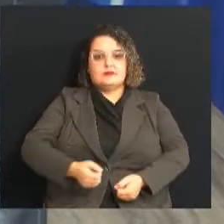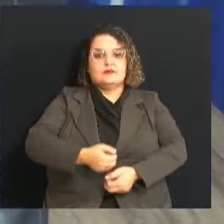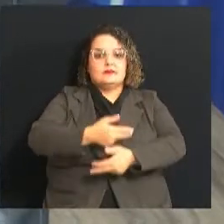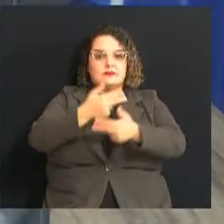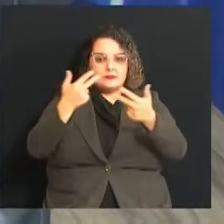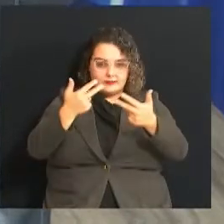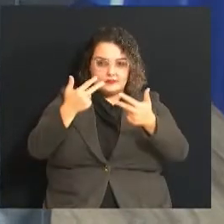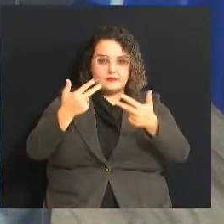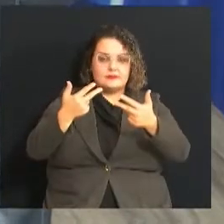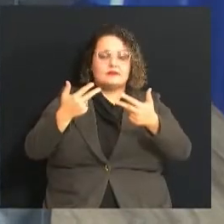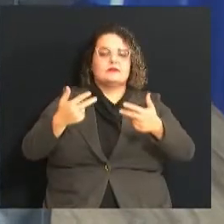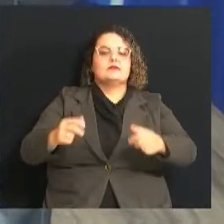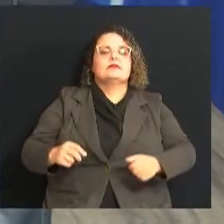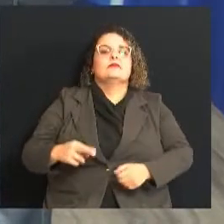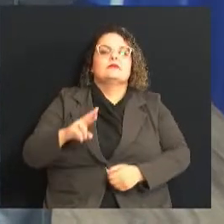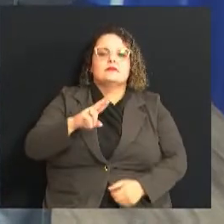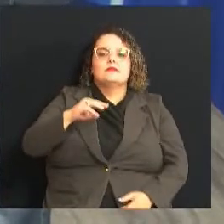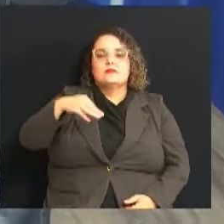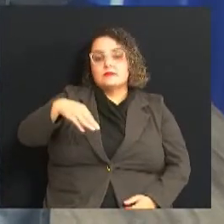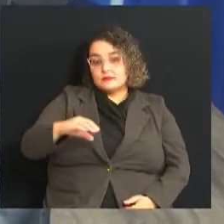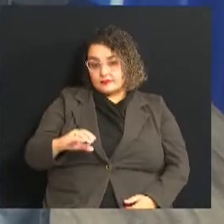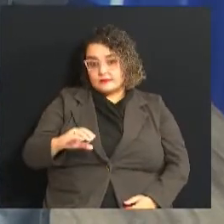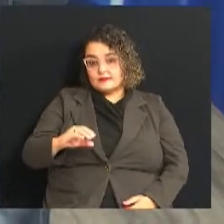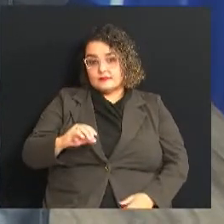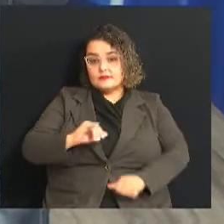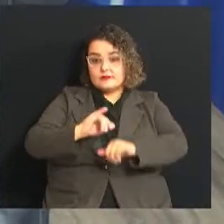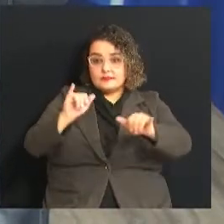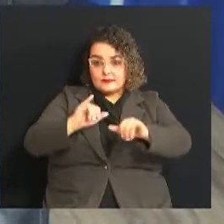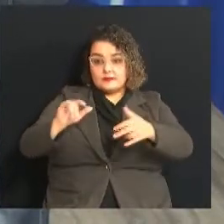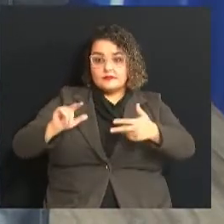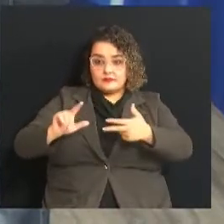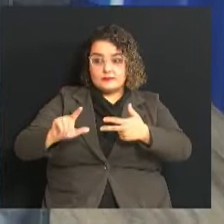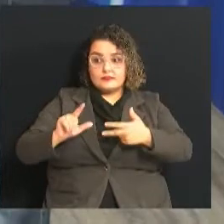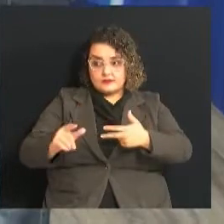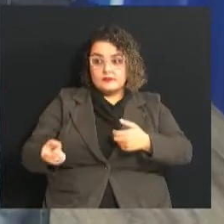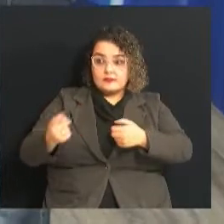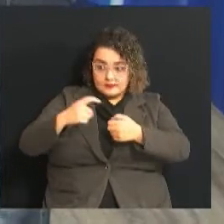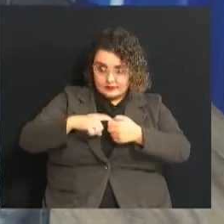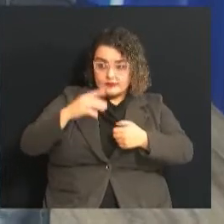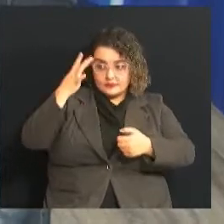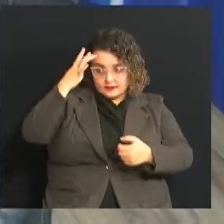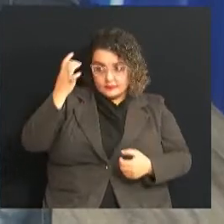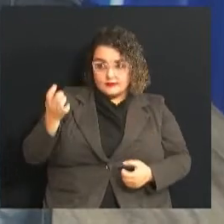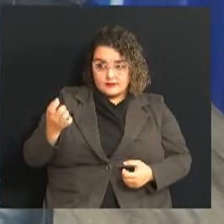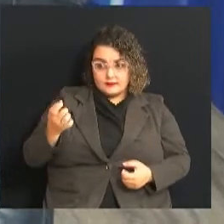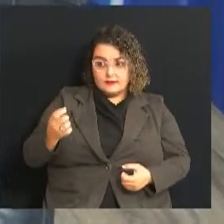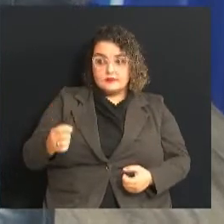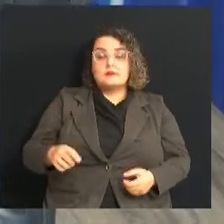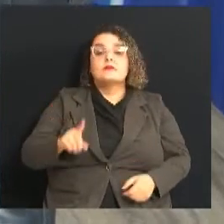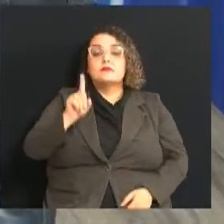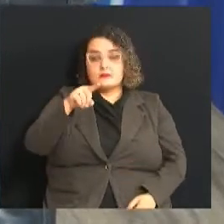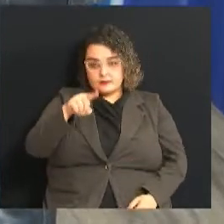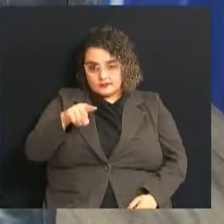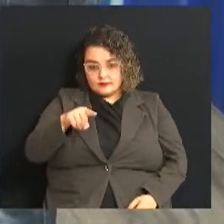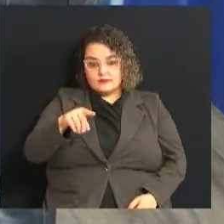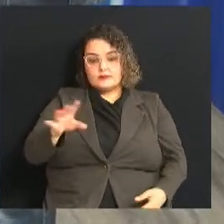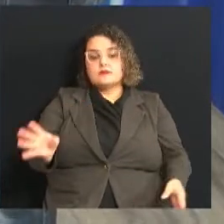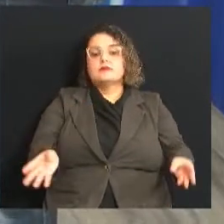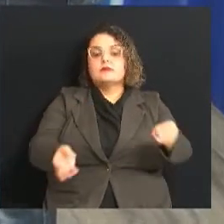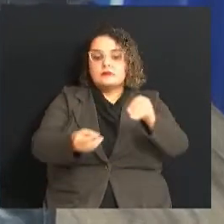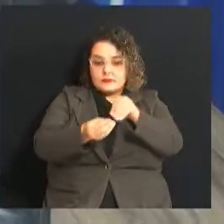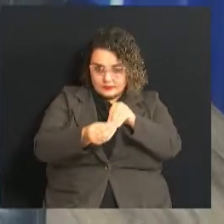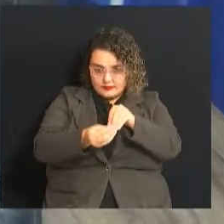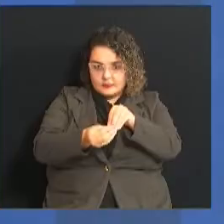Metrópole de Campinas, do Legislativo. Volta amanhã com mais informações. Amanhã a gente traz um resumo de como foram